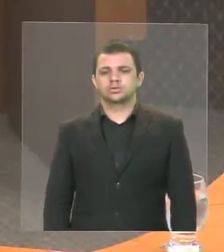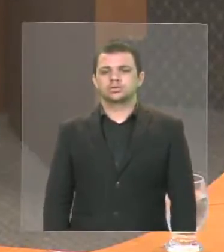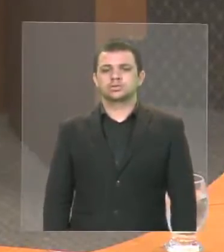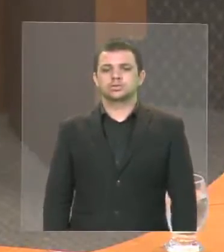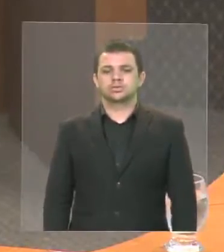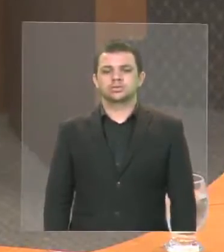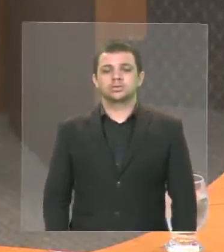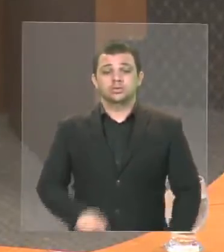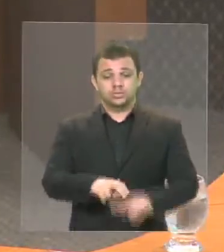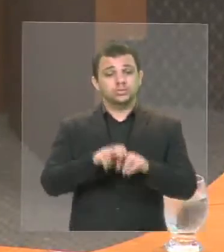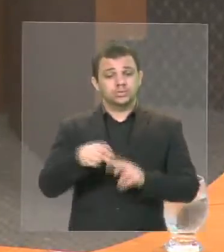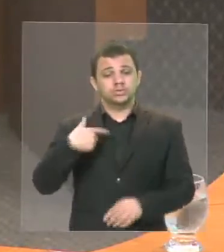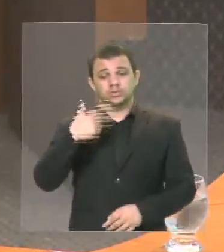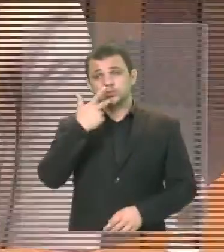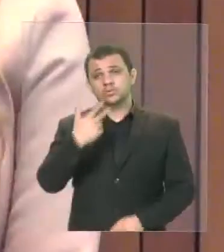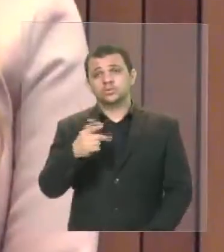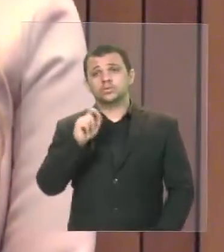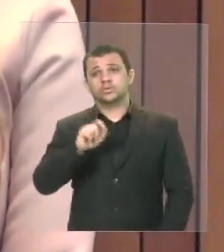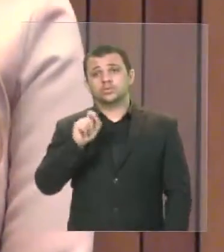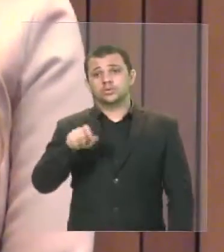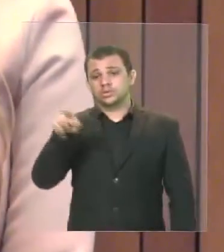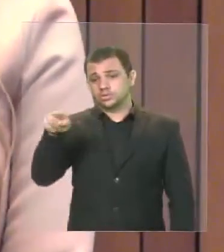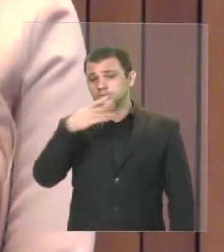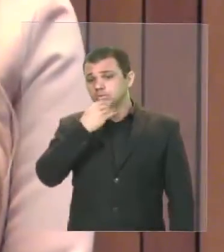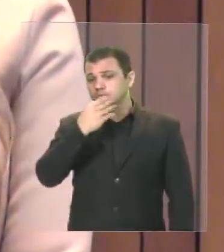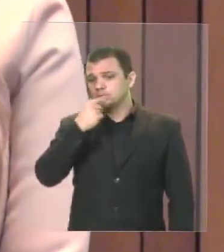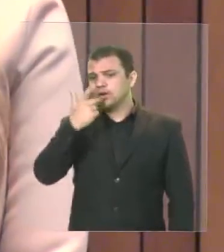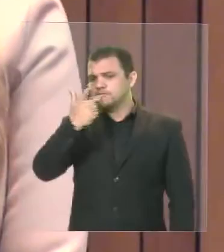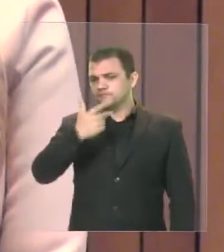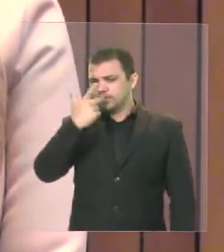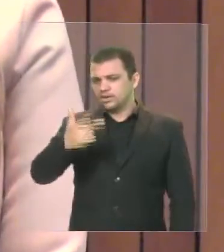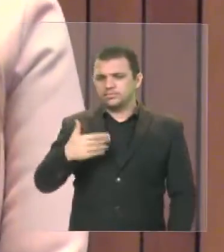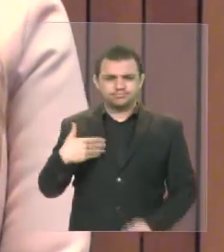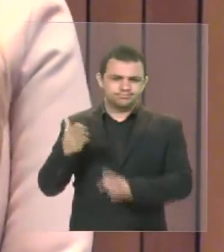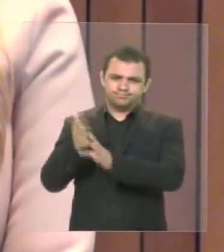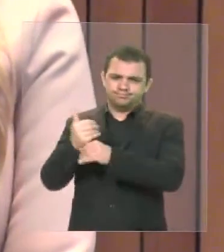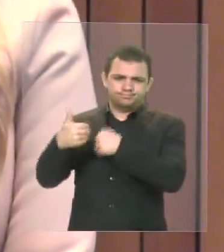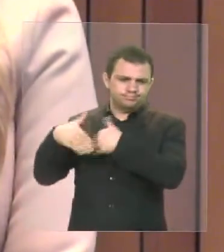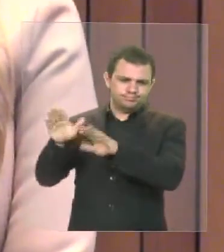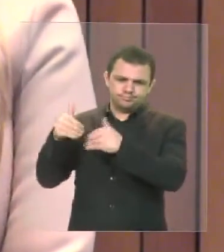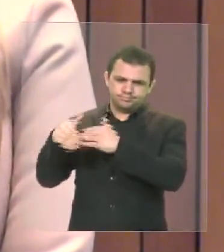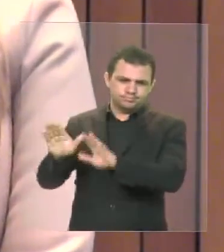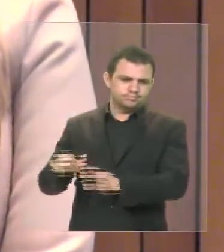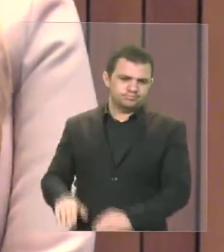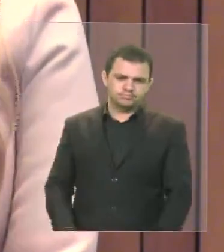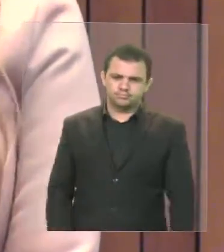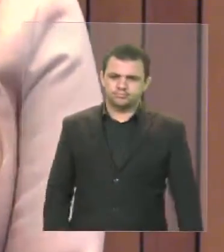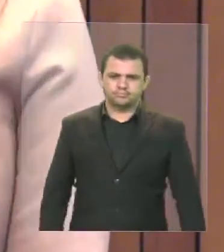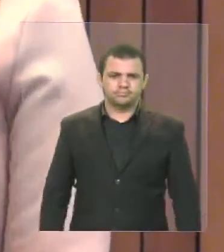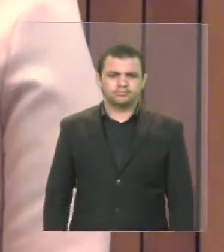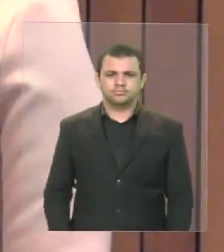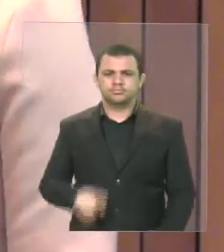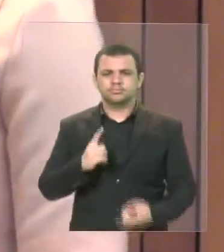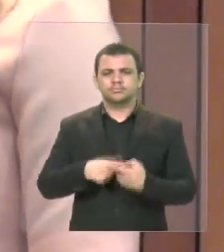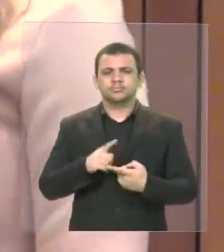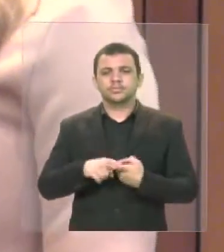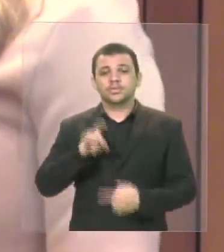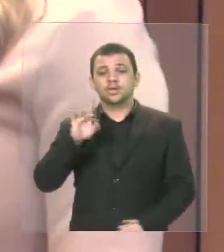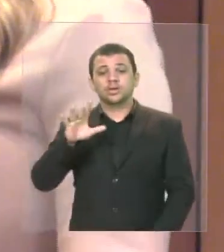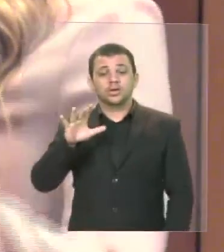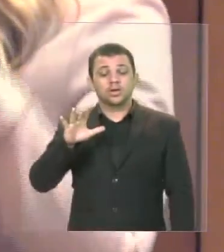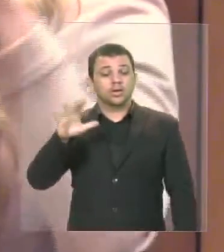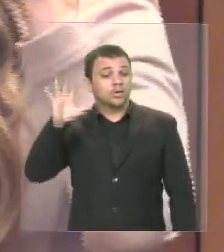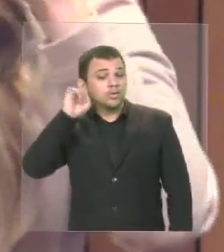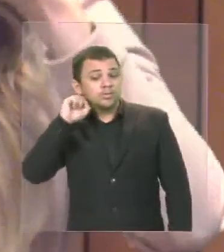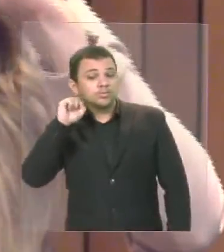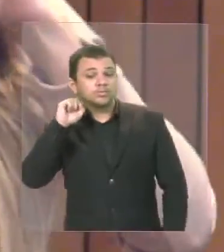Por isso que eu digo que o que aquele cidadão fala não se deve levar em consideração. É ouvir, entrar